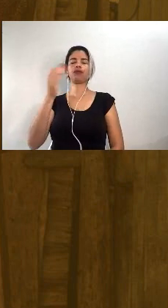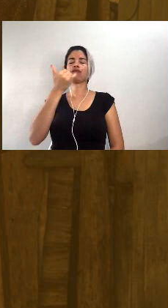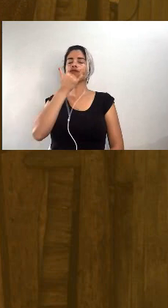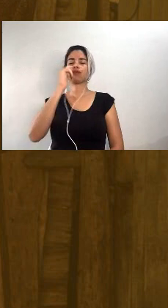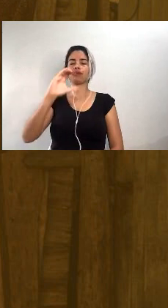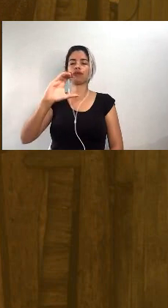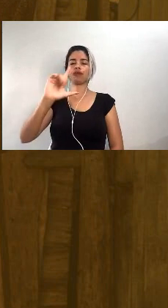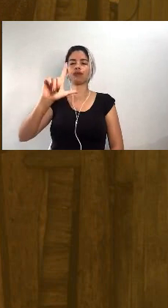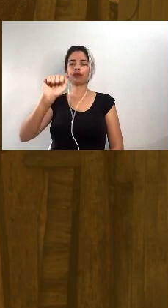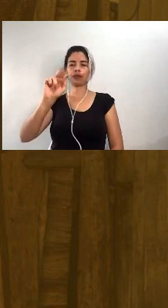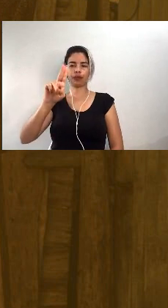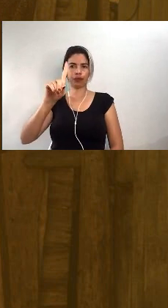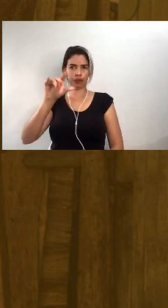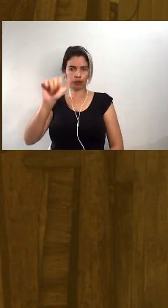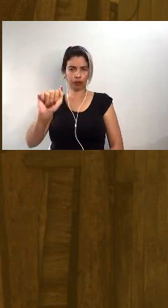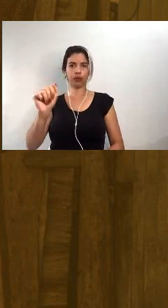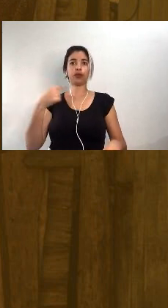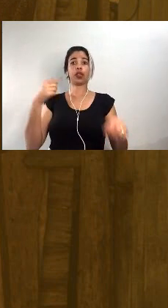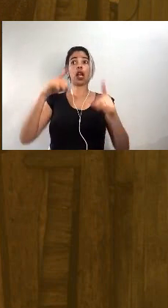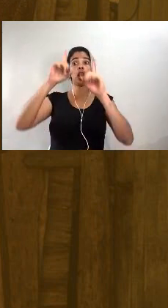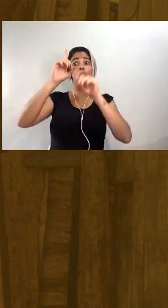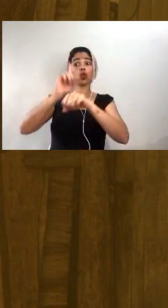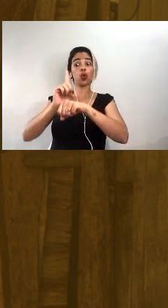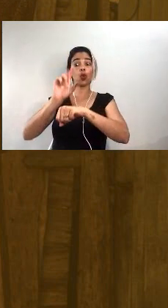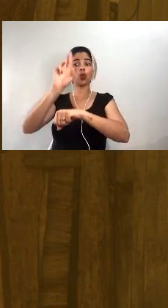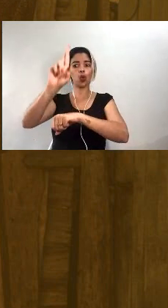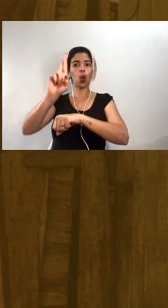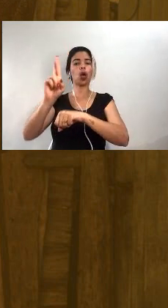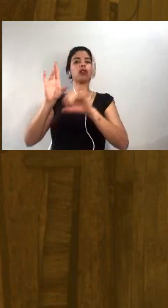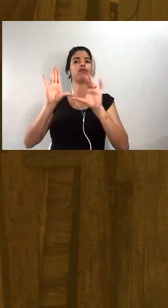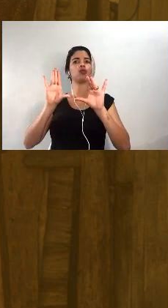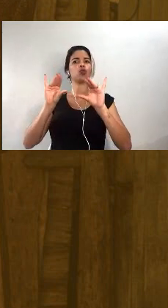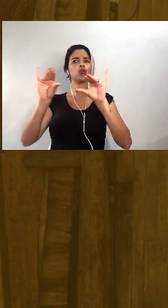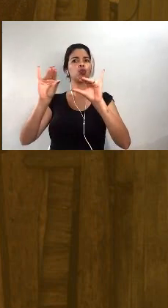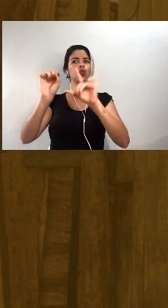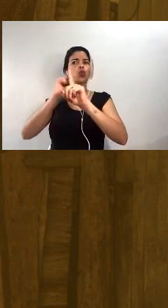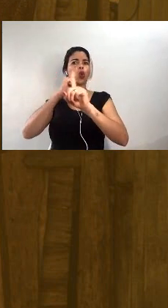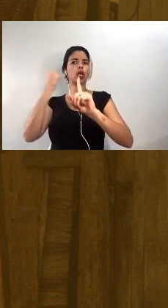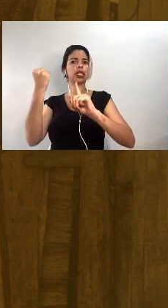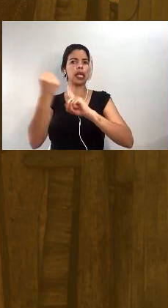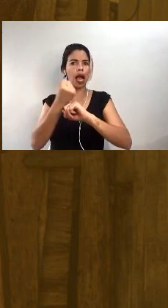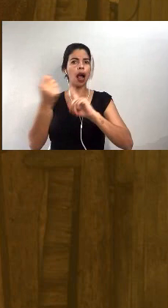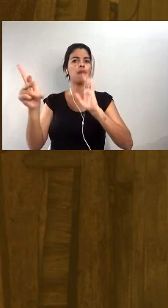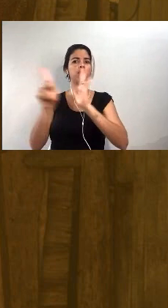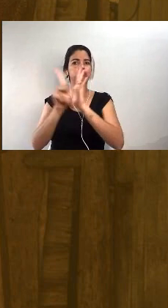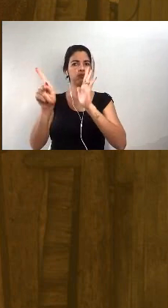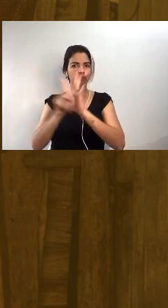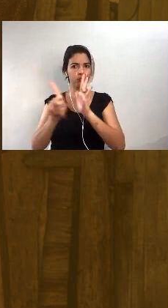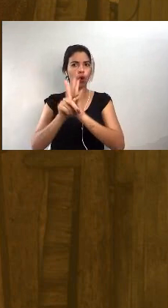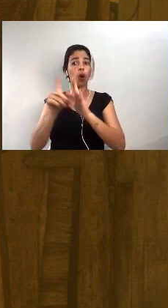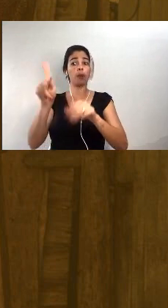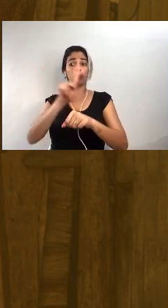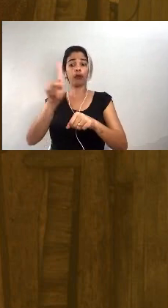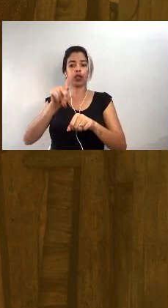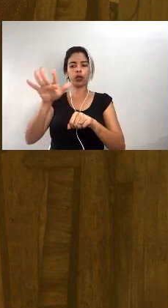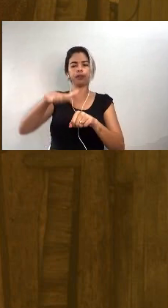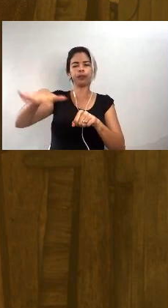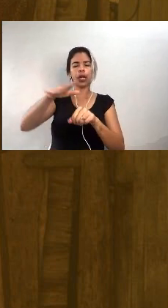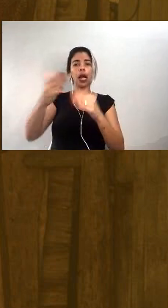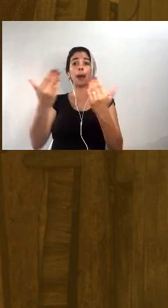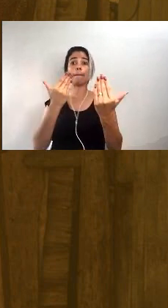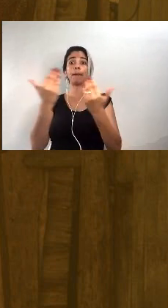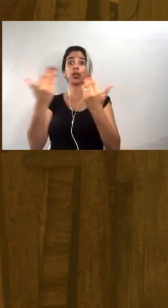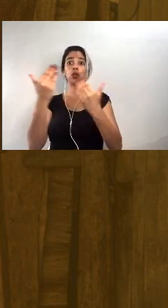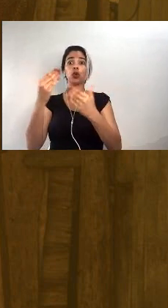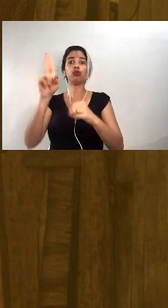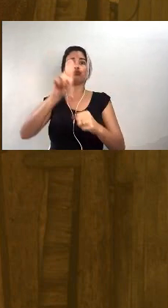doutora em Psicologia Social pela Universidade Complutense de Madrid, é professora do Departamento de Psicologia da